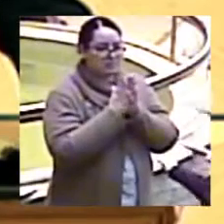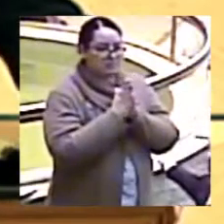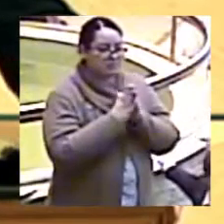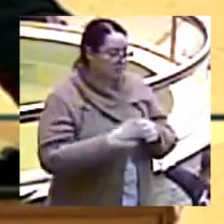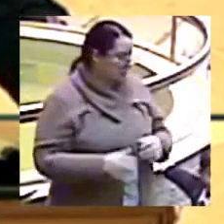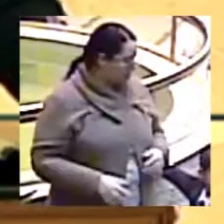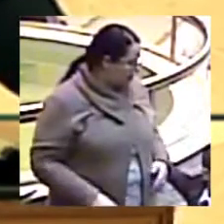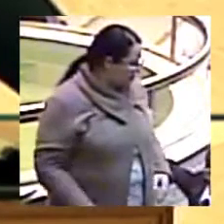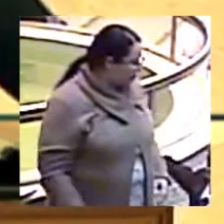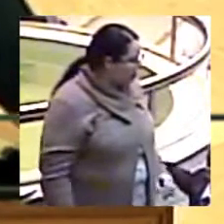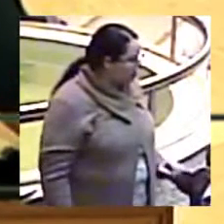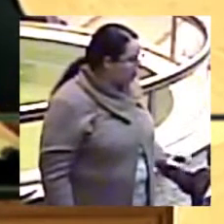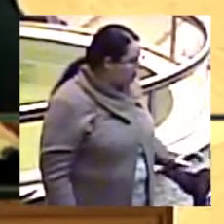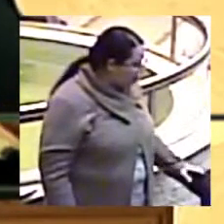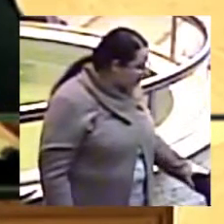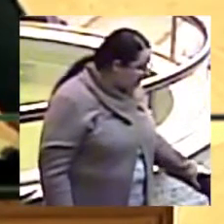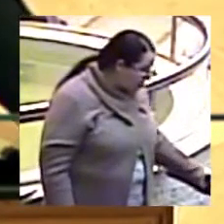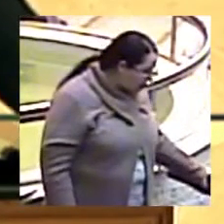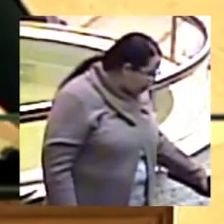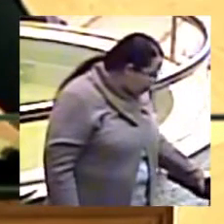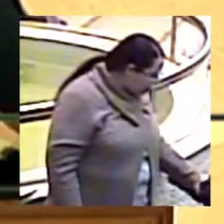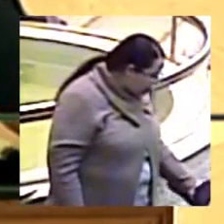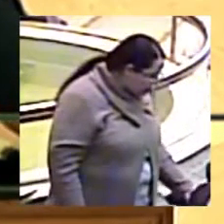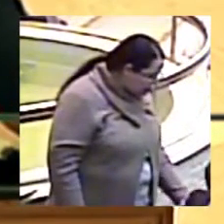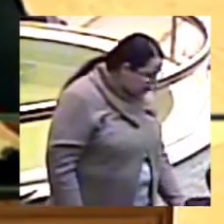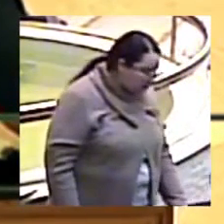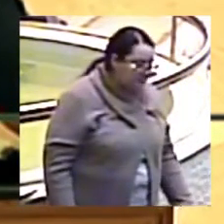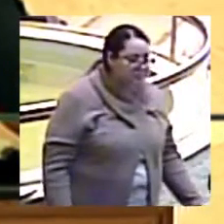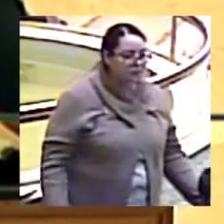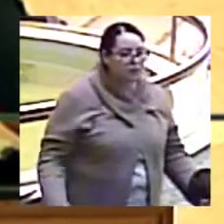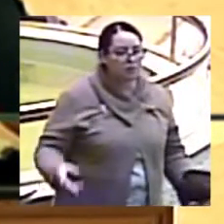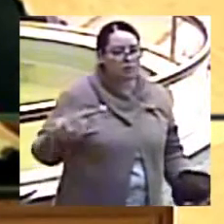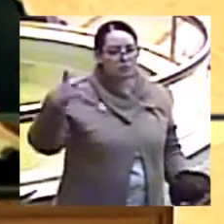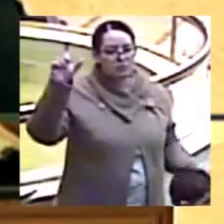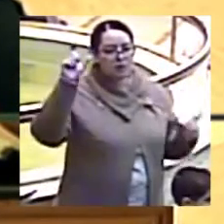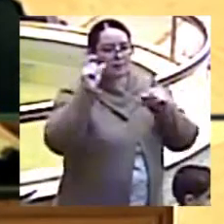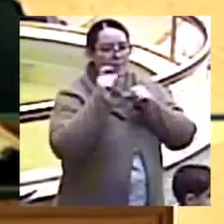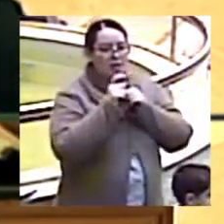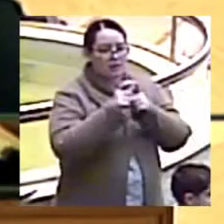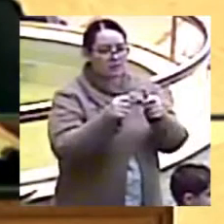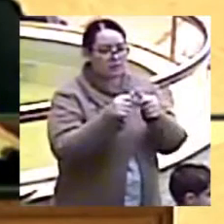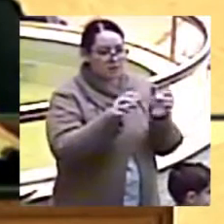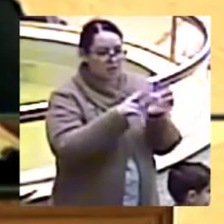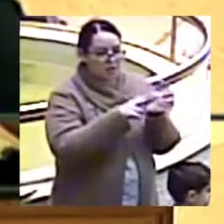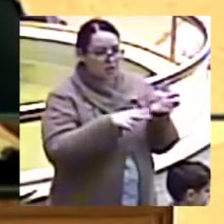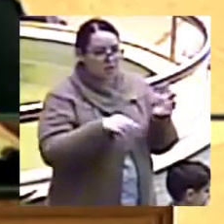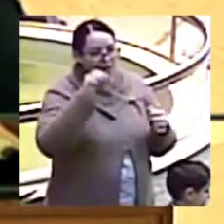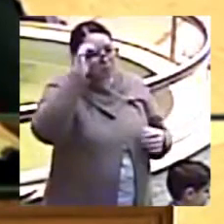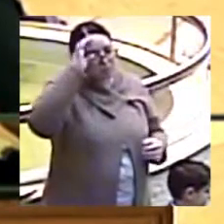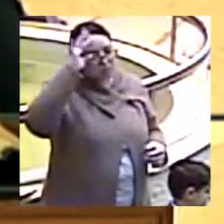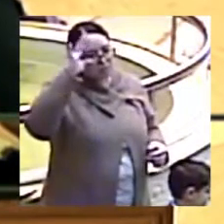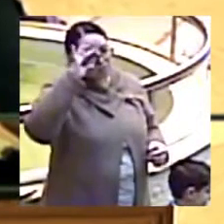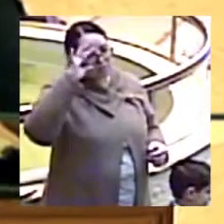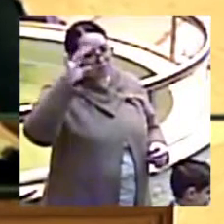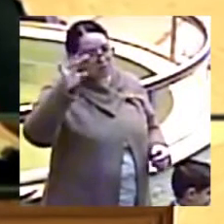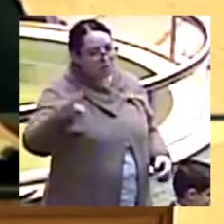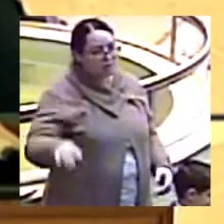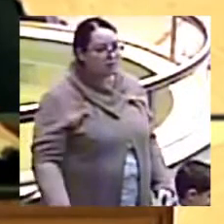foi lida e agora será meditada nesta mensagem expositiva